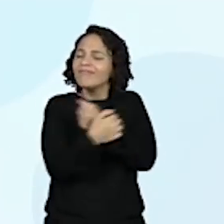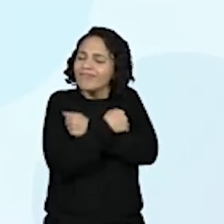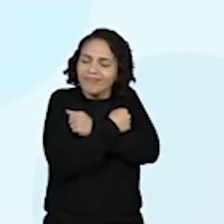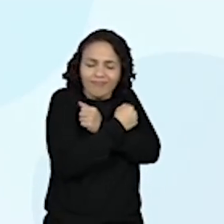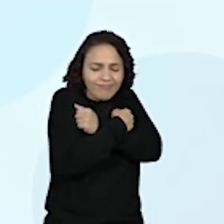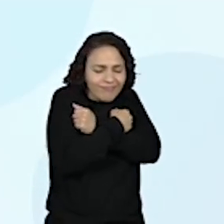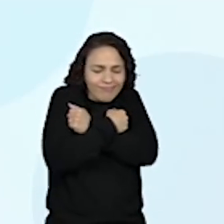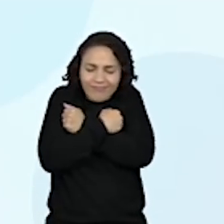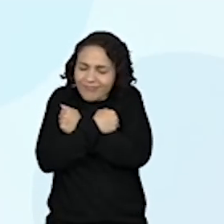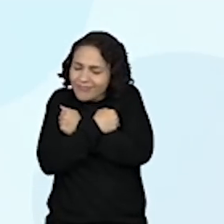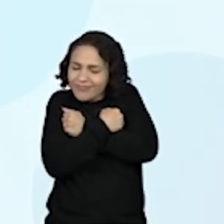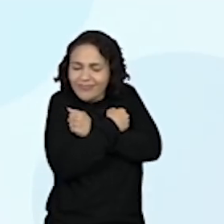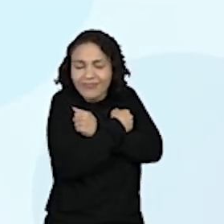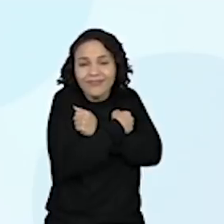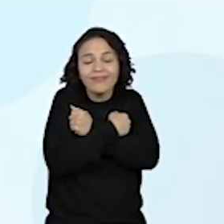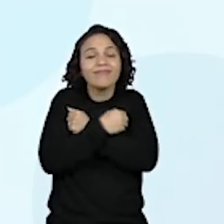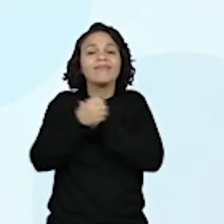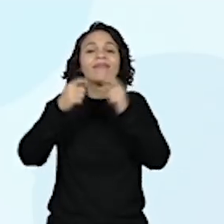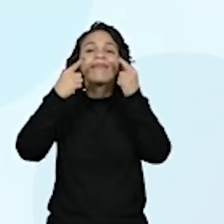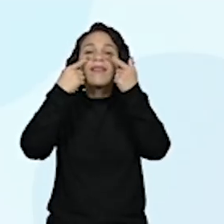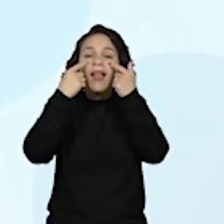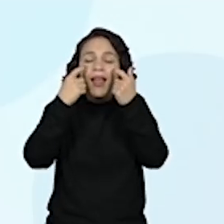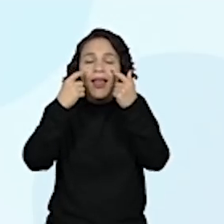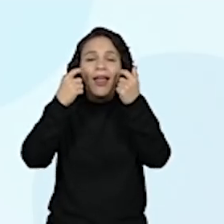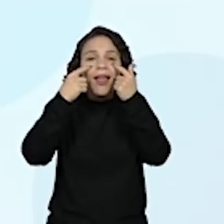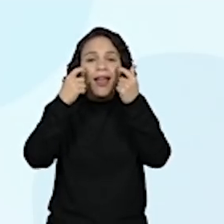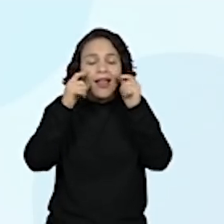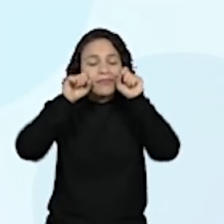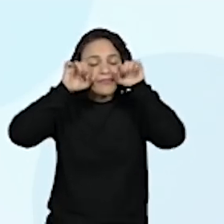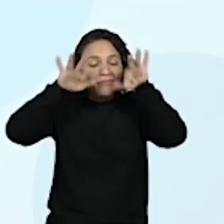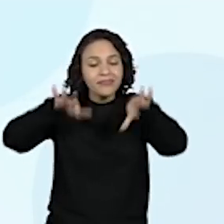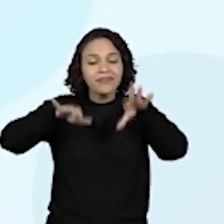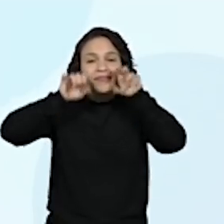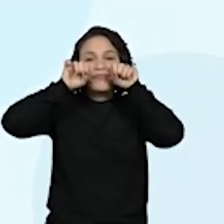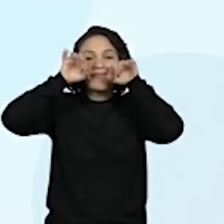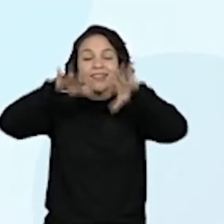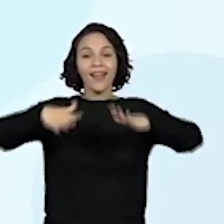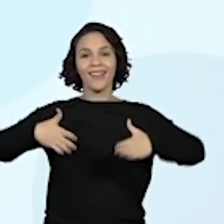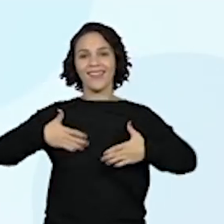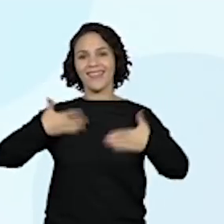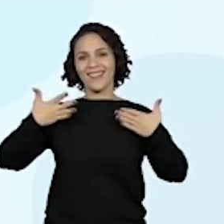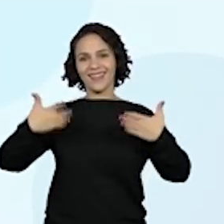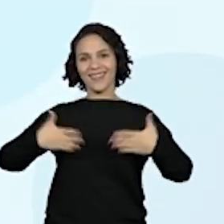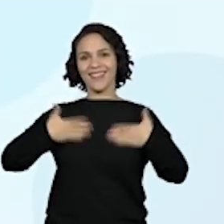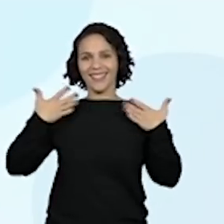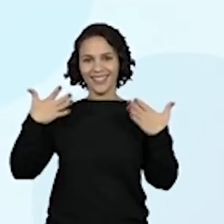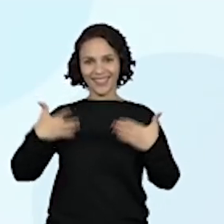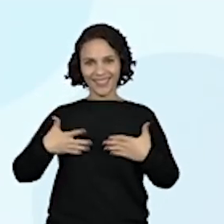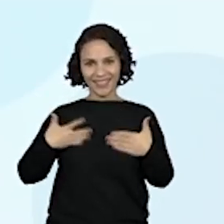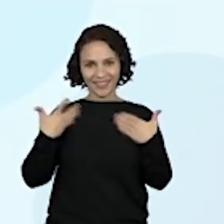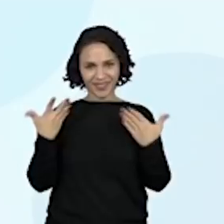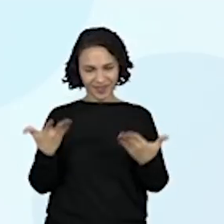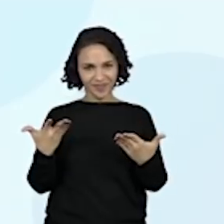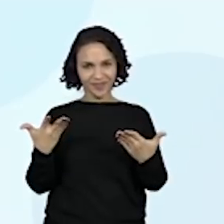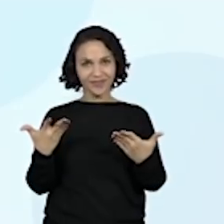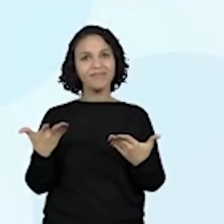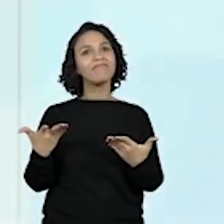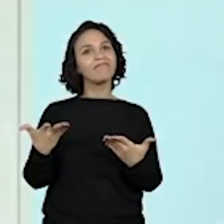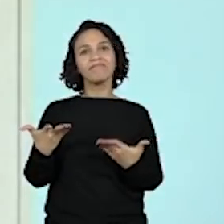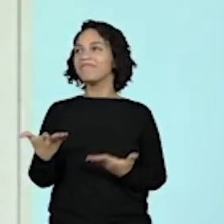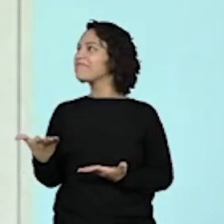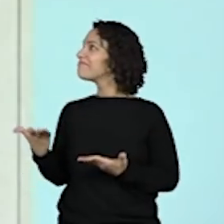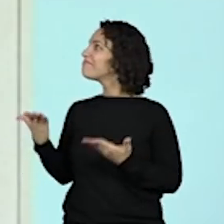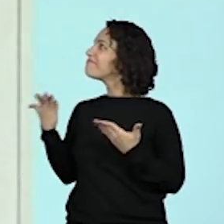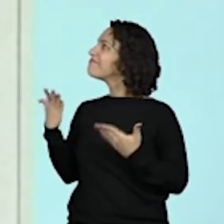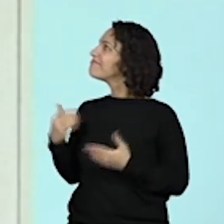abraçaram e muitas lágrimas de alegria nasceram. Uma cena de